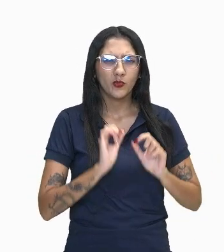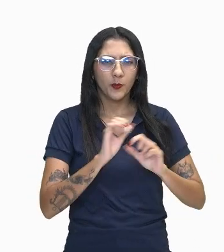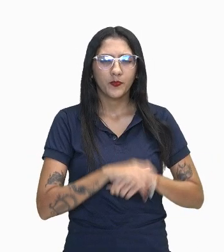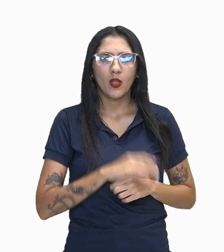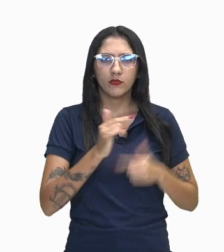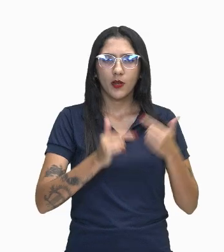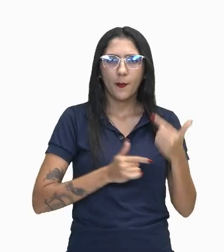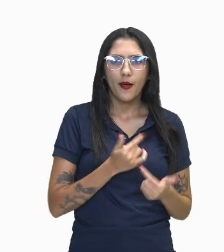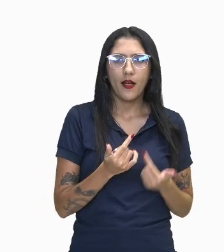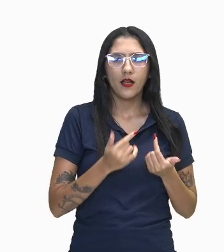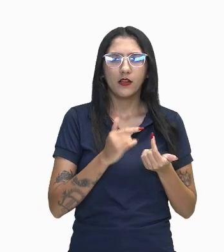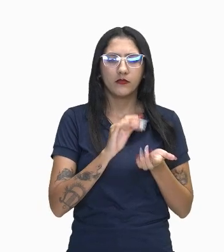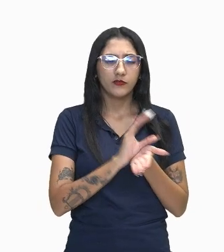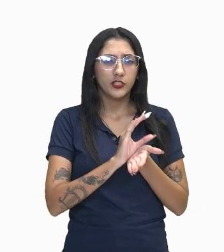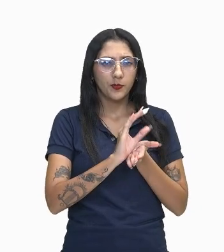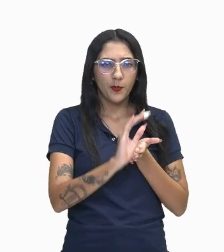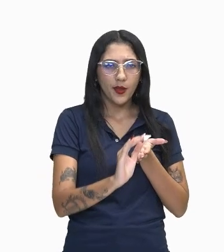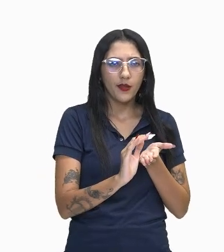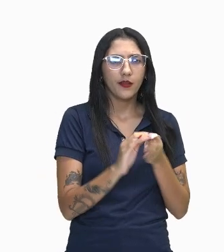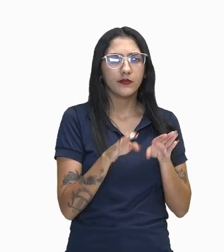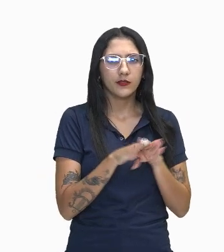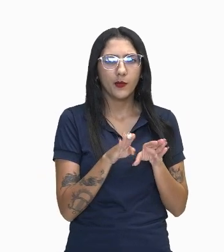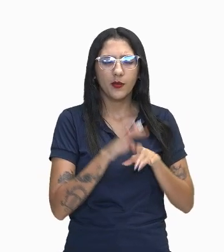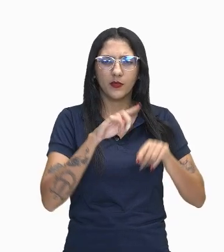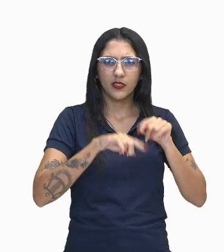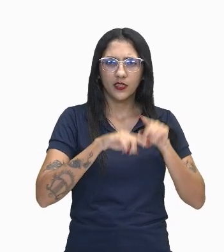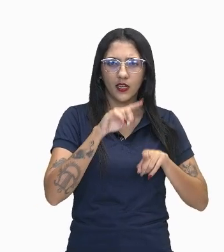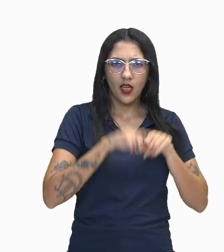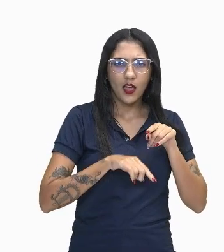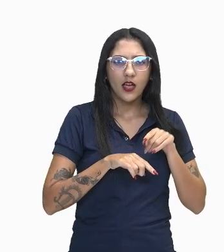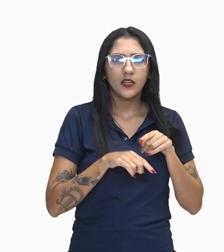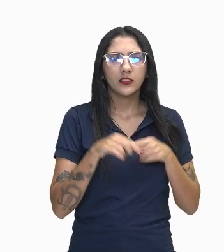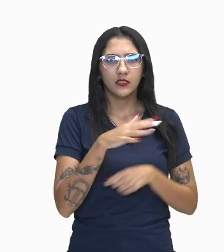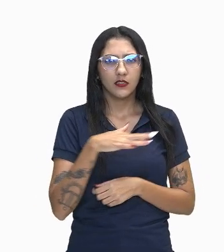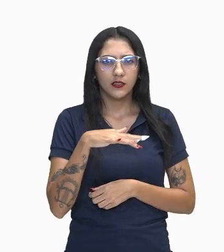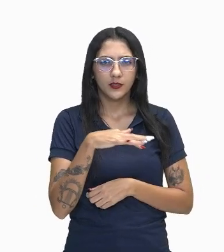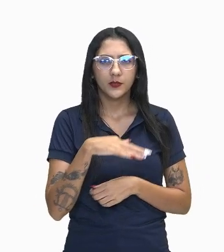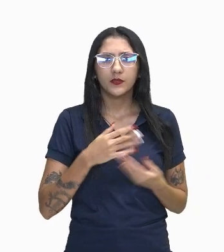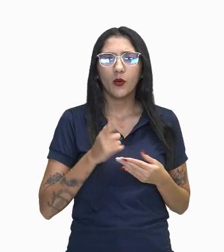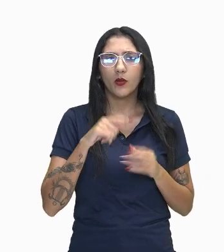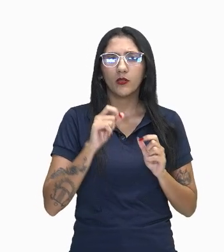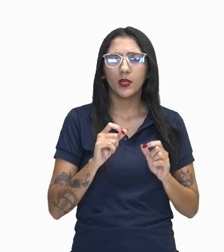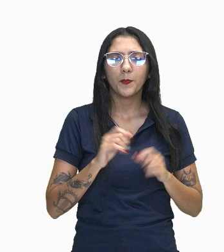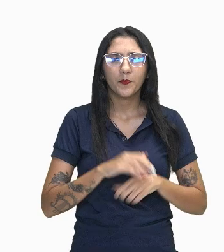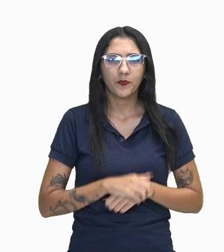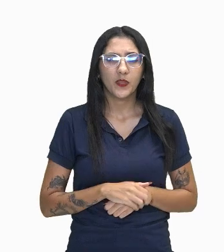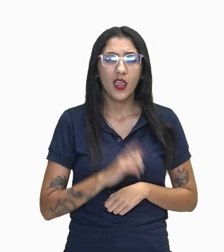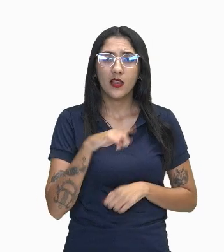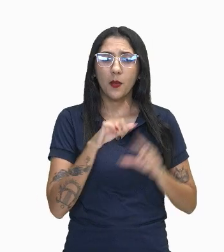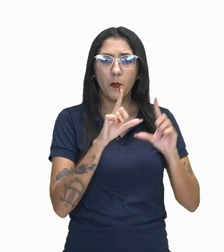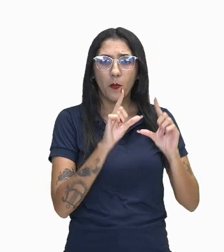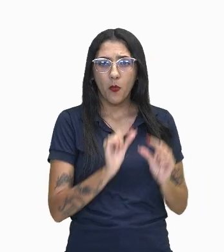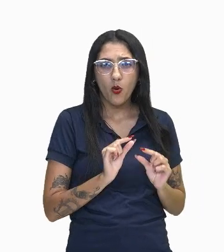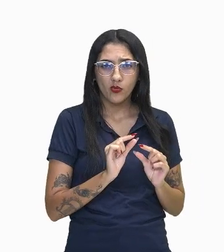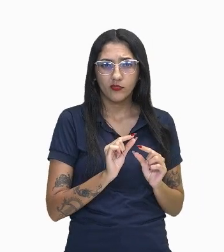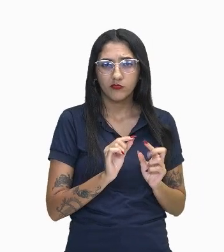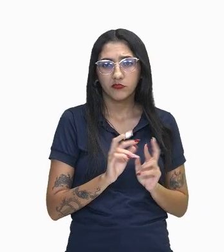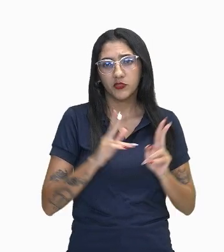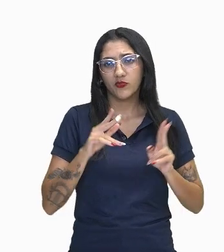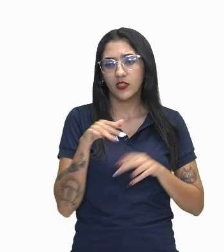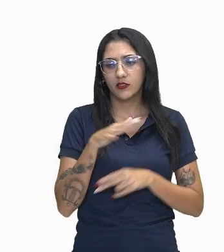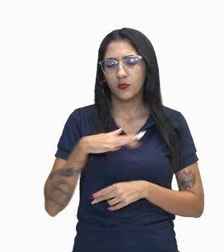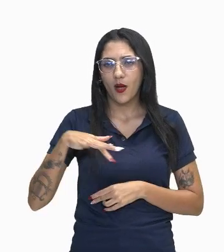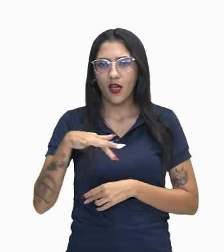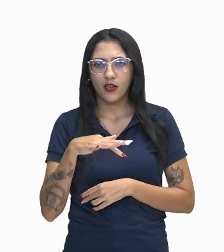o trabalho, o investimento, o maquinário, tá? Vai acabar sendo bem menor em comparação com a terra que acaba